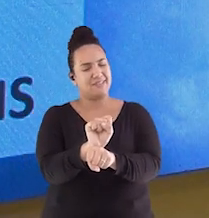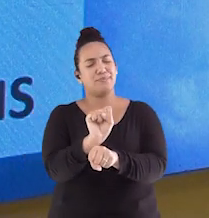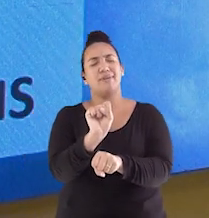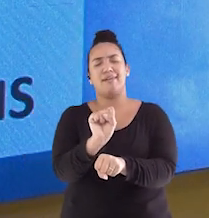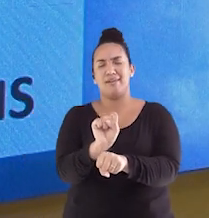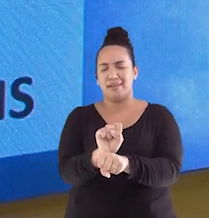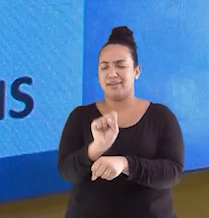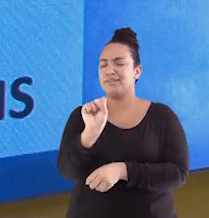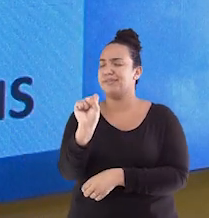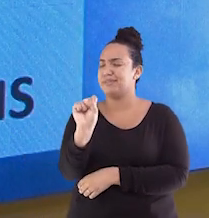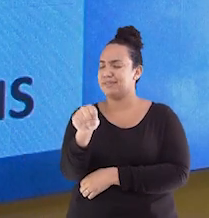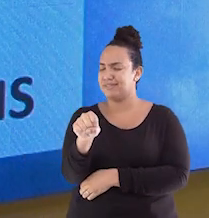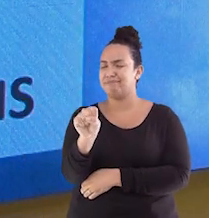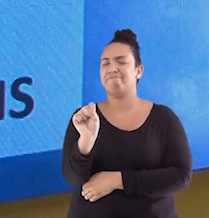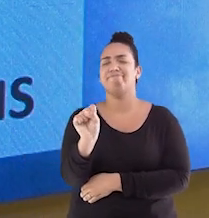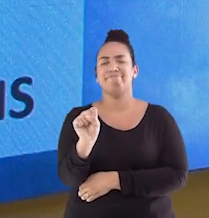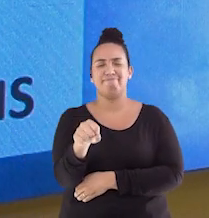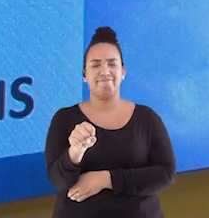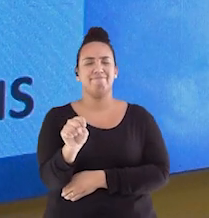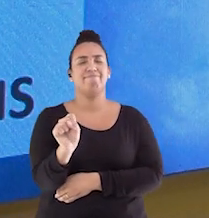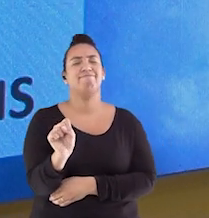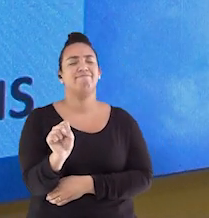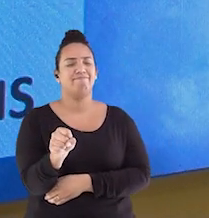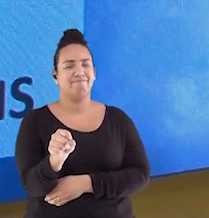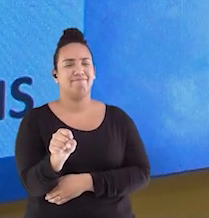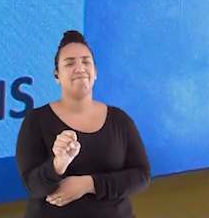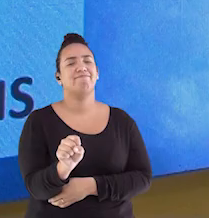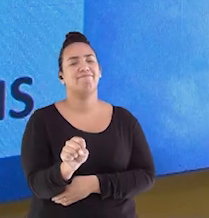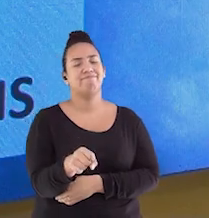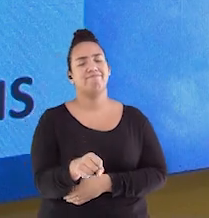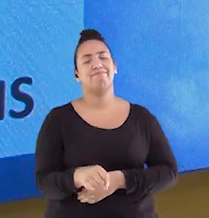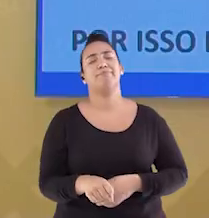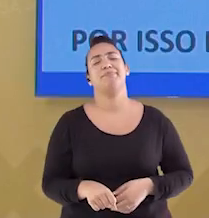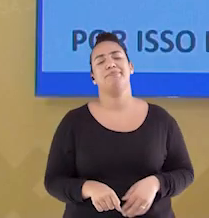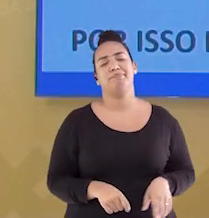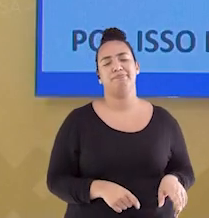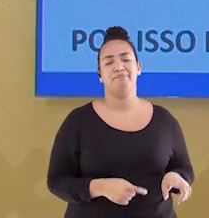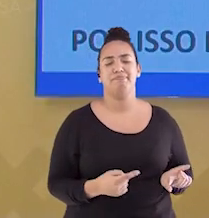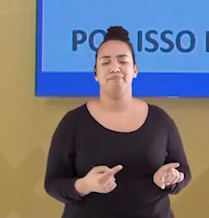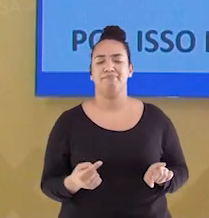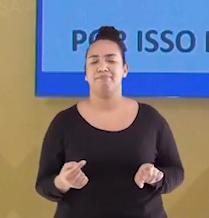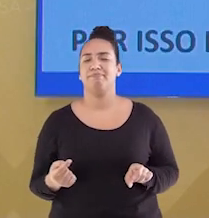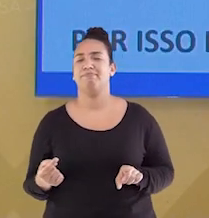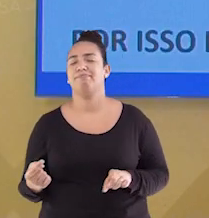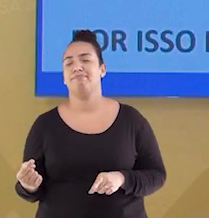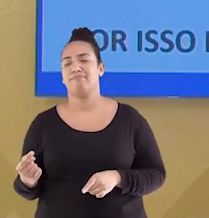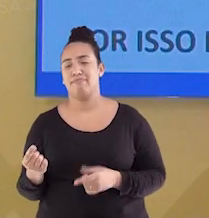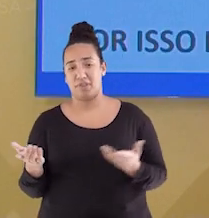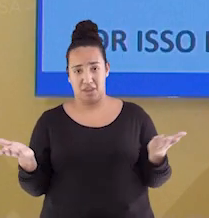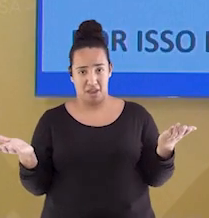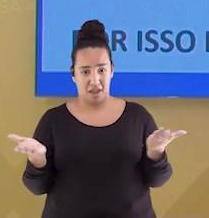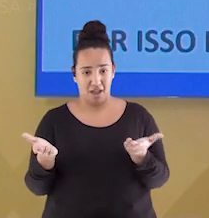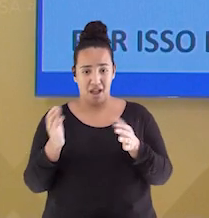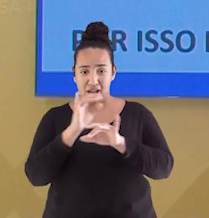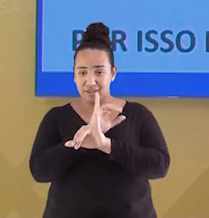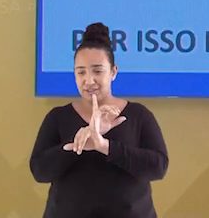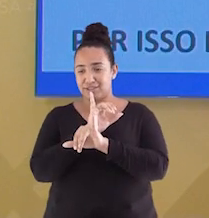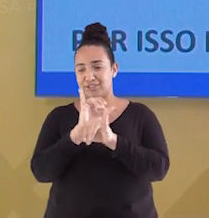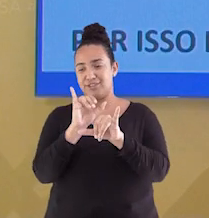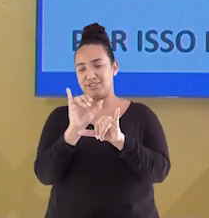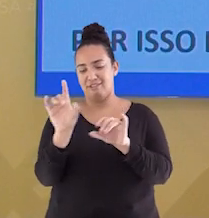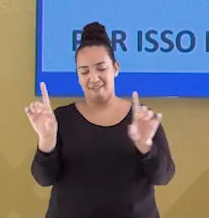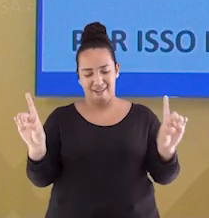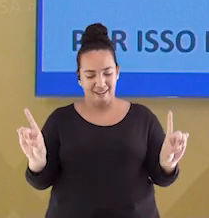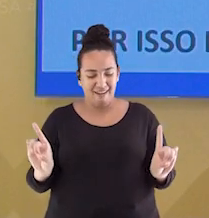vou deixar pra depois. Por isso eu digo, quero